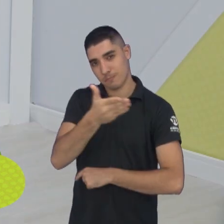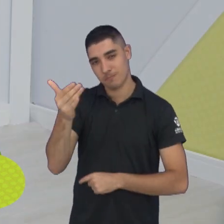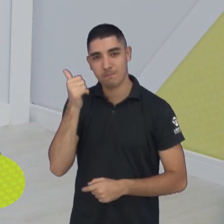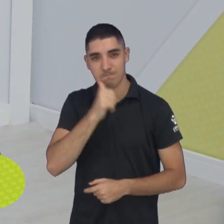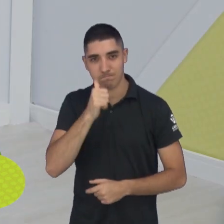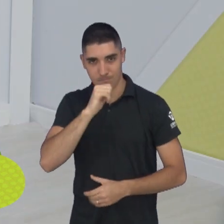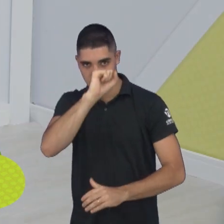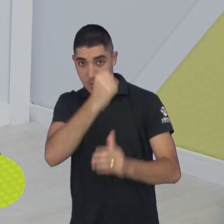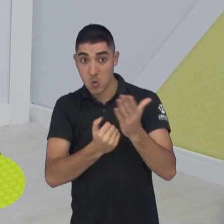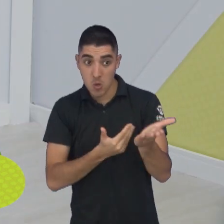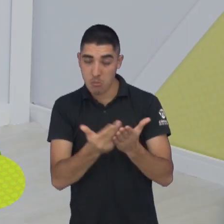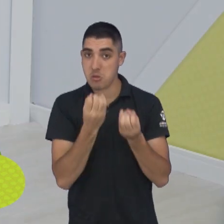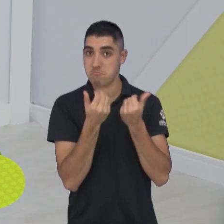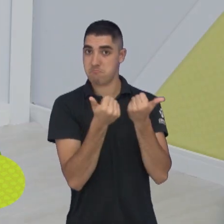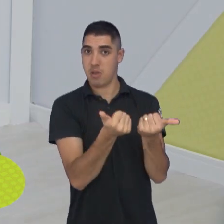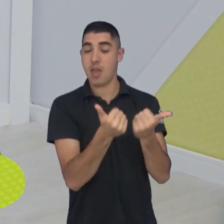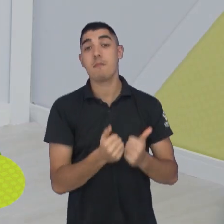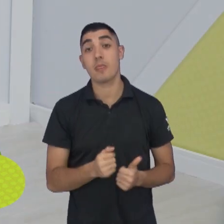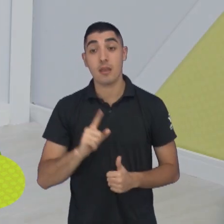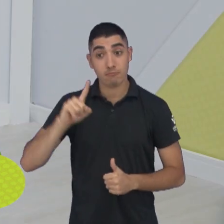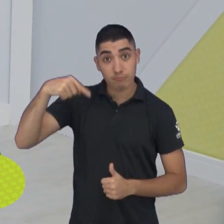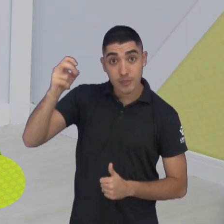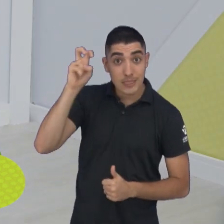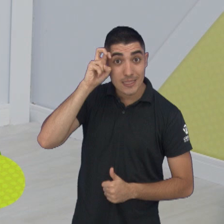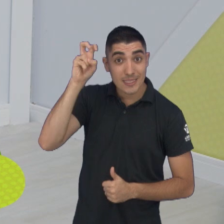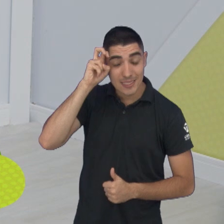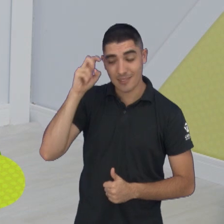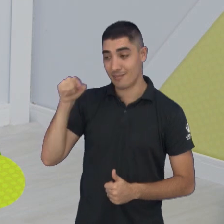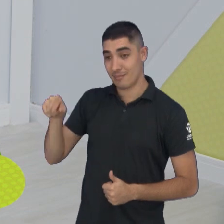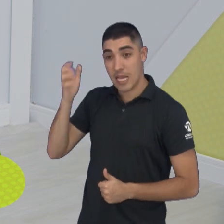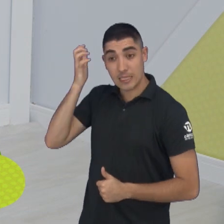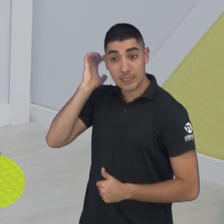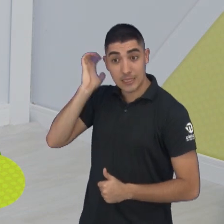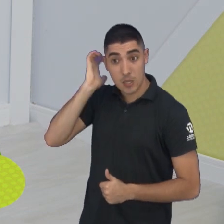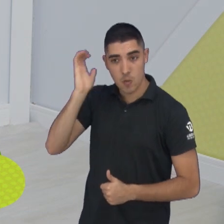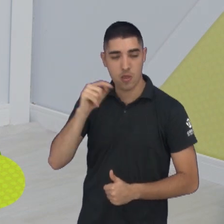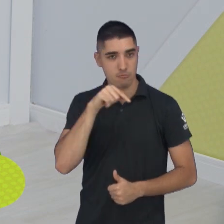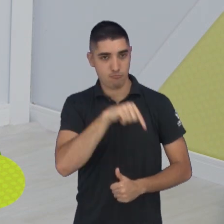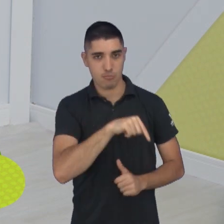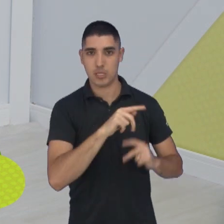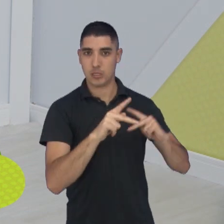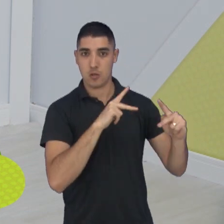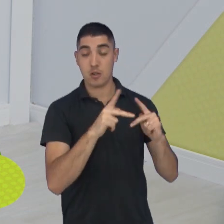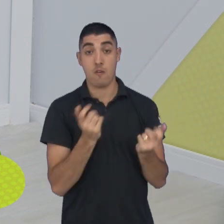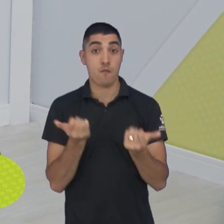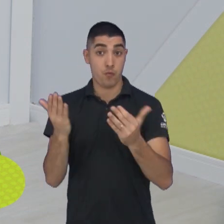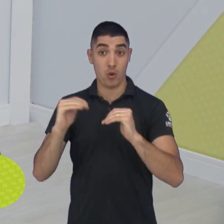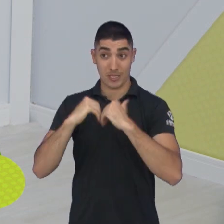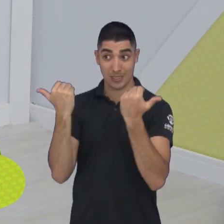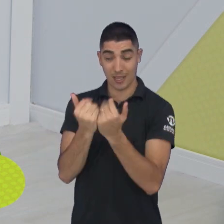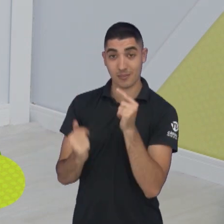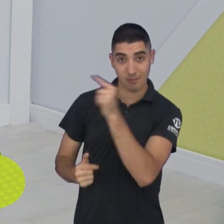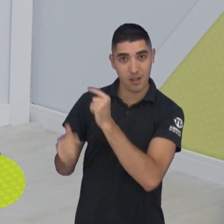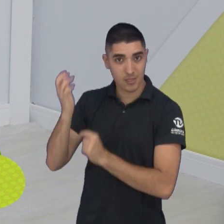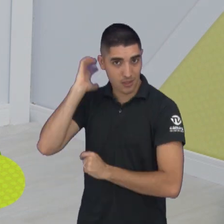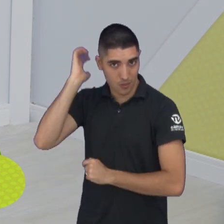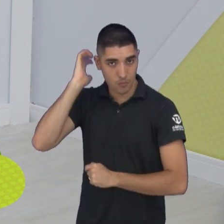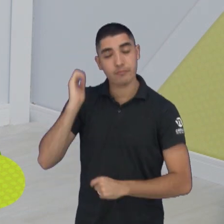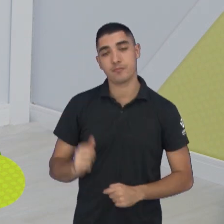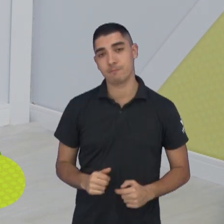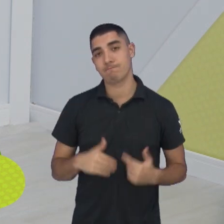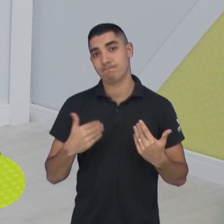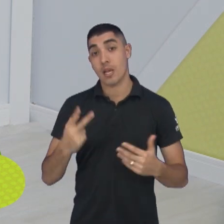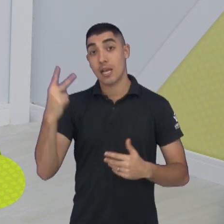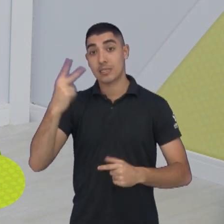começando com a mão direita, próxima quinta-feira contra o Santo André, fora de casa, ginásio Laís Helena, jogo pela LBF, segunda